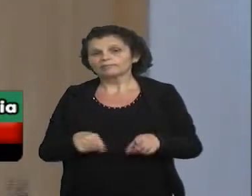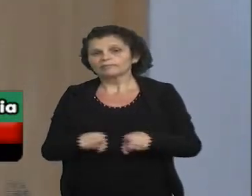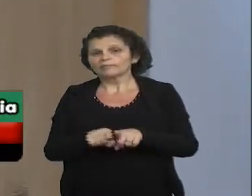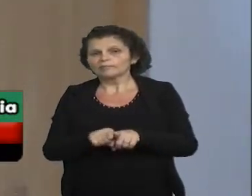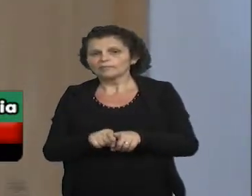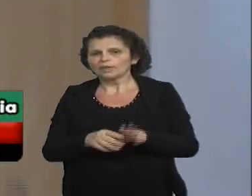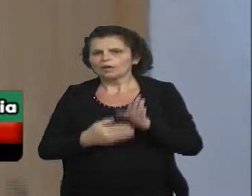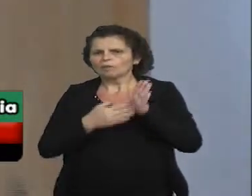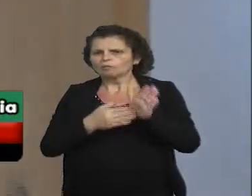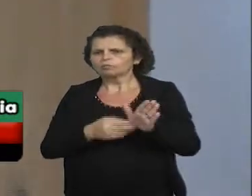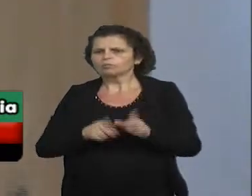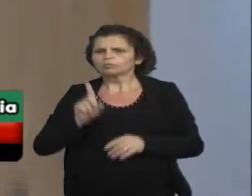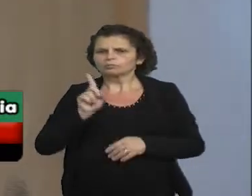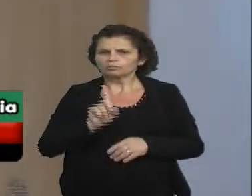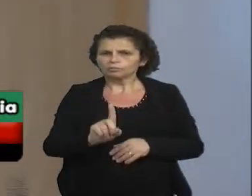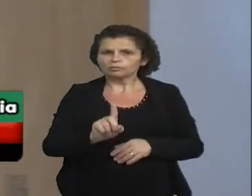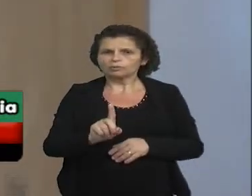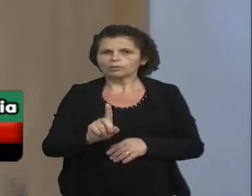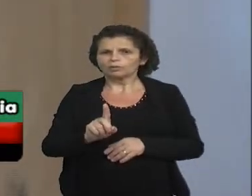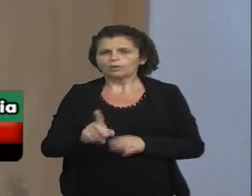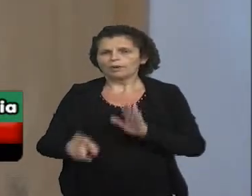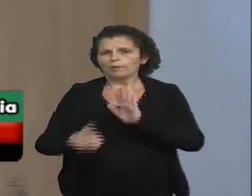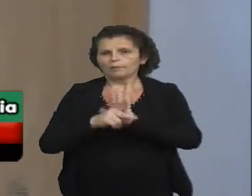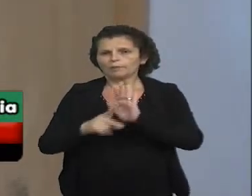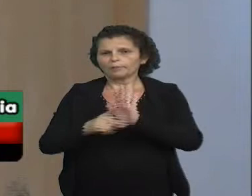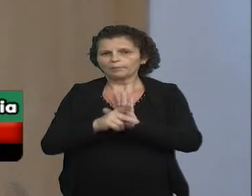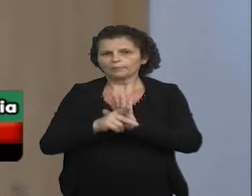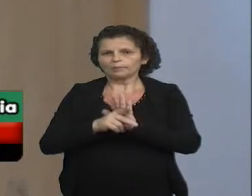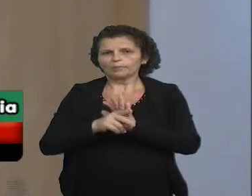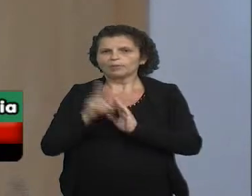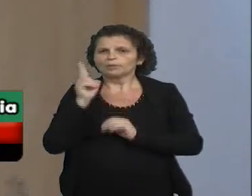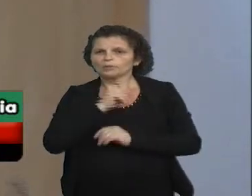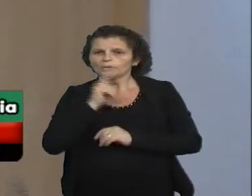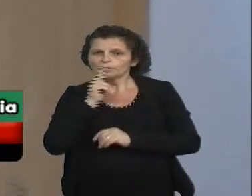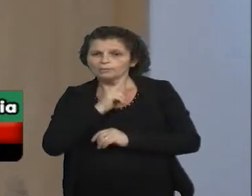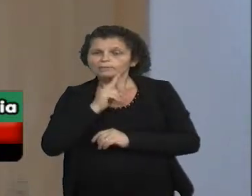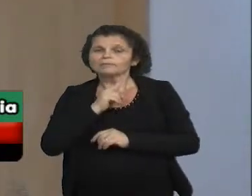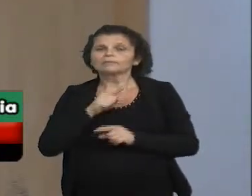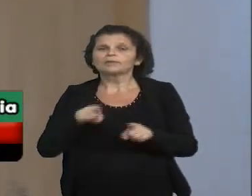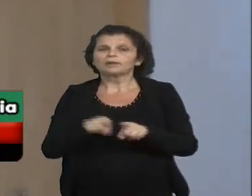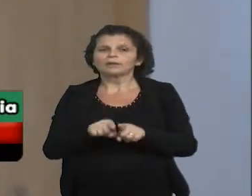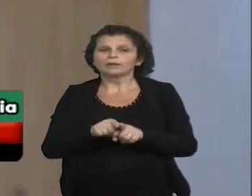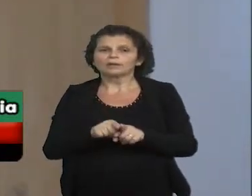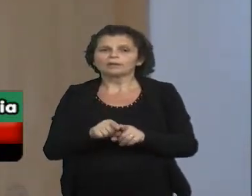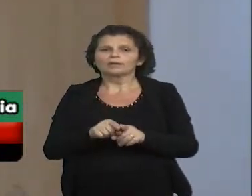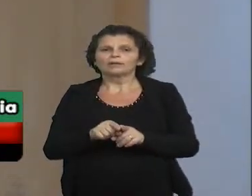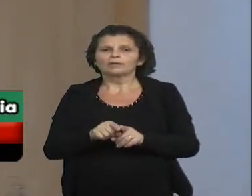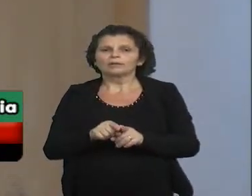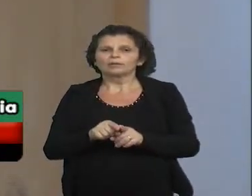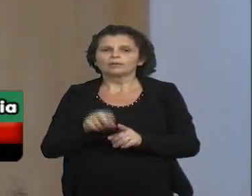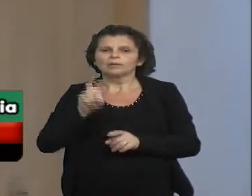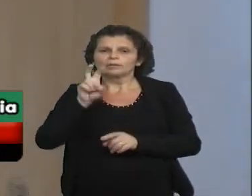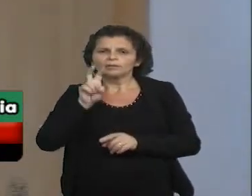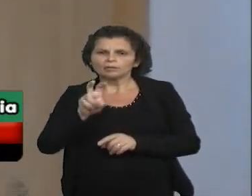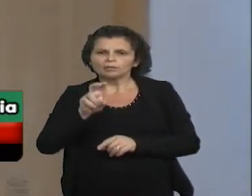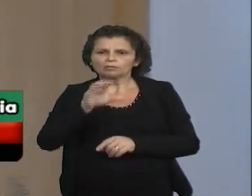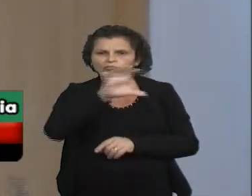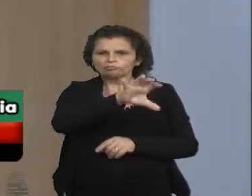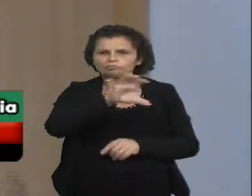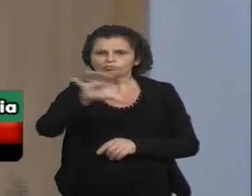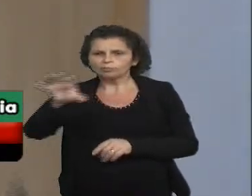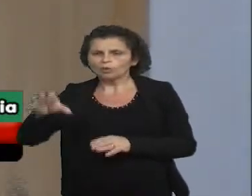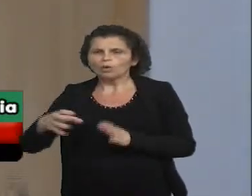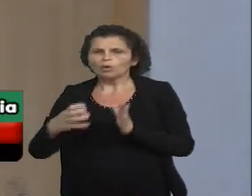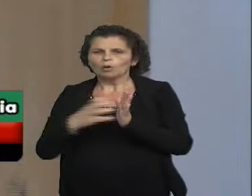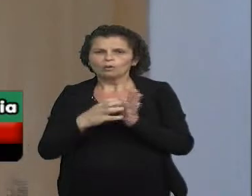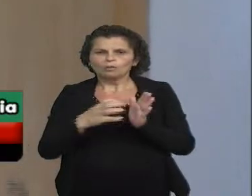está à frente das unidades pertencentes à rede de urgência e emergência, a saber, 5 prontos-socorros,